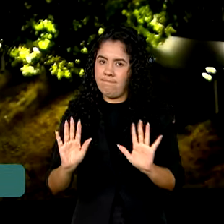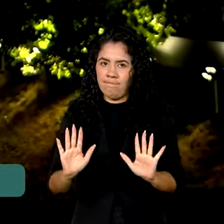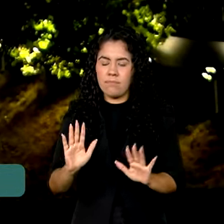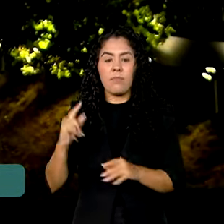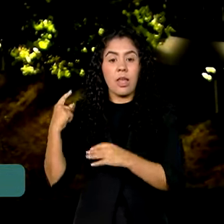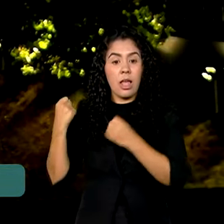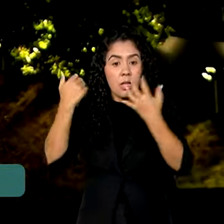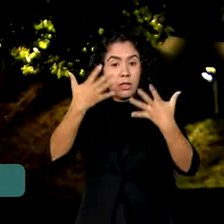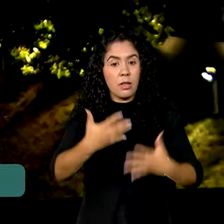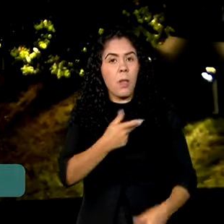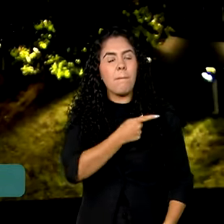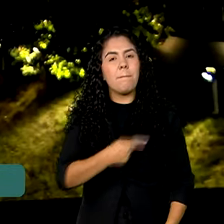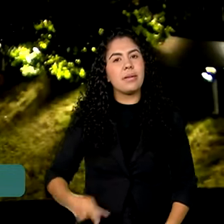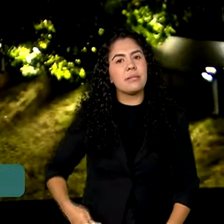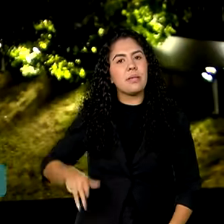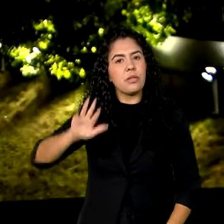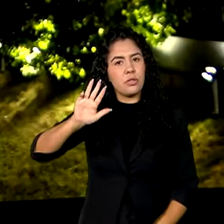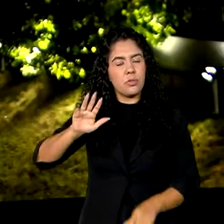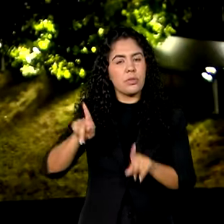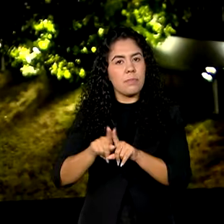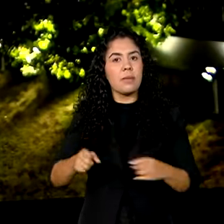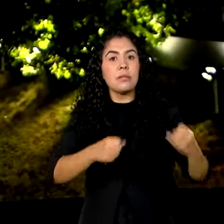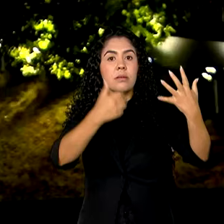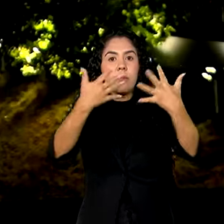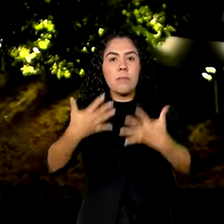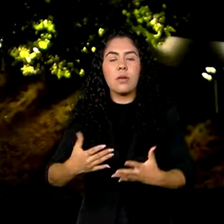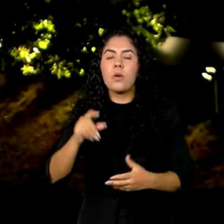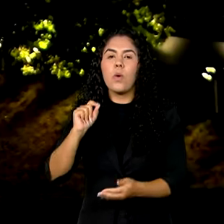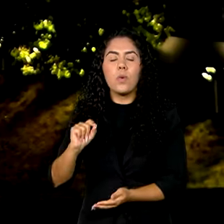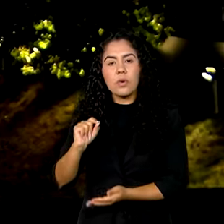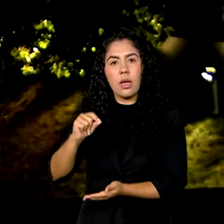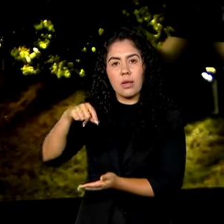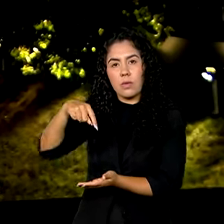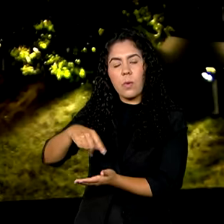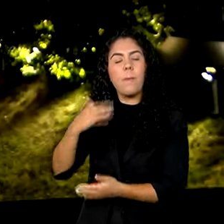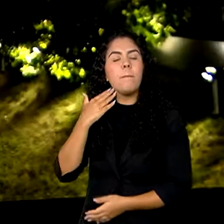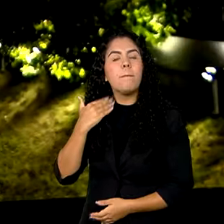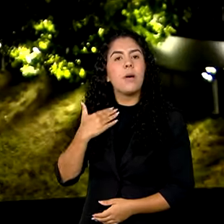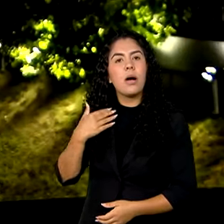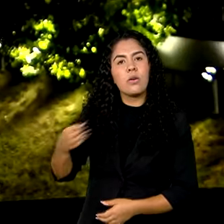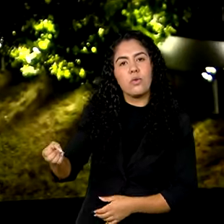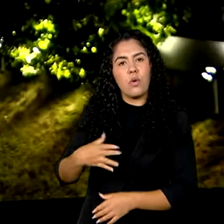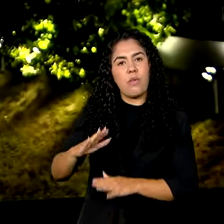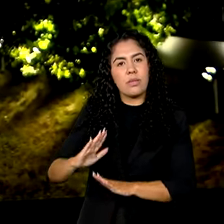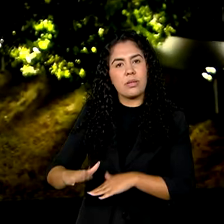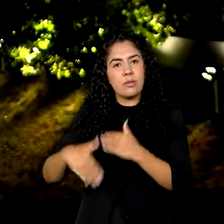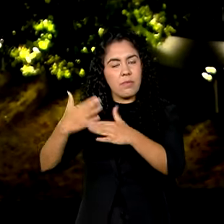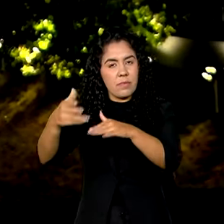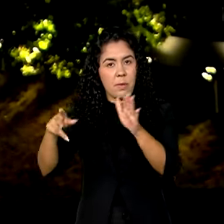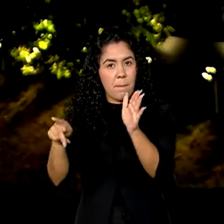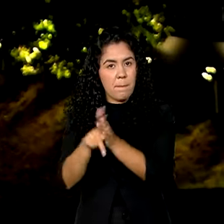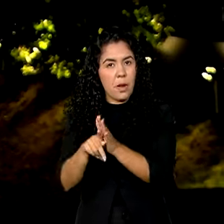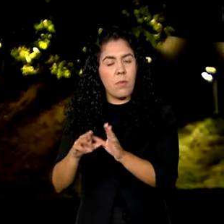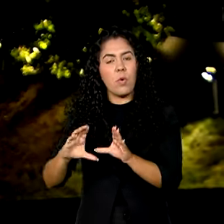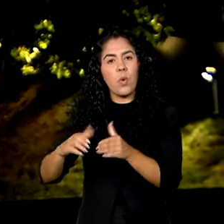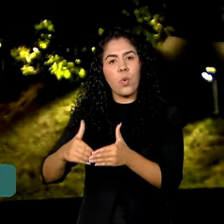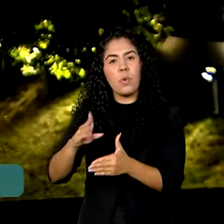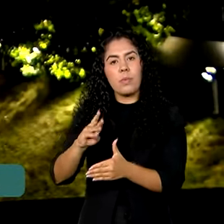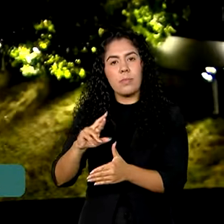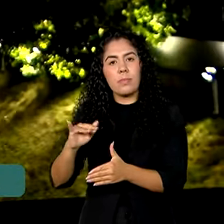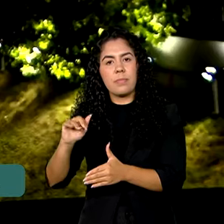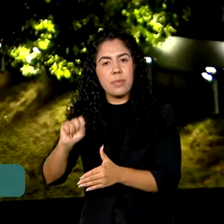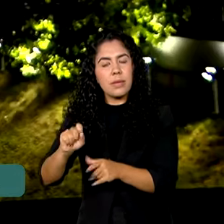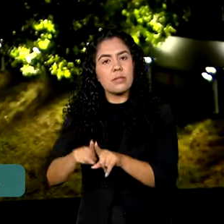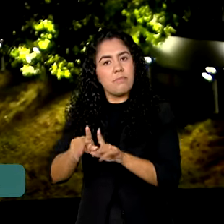destacou ainda a importância do novo banco de desenvolvimento o banco do brix para fortalecer as economias dos países